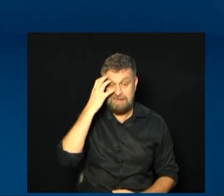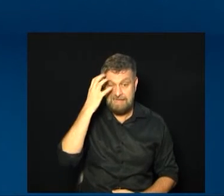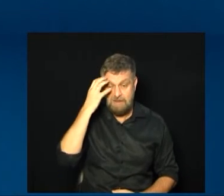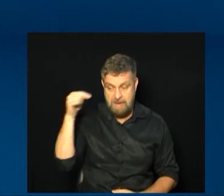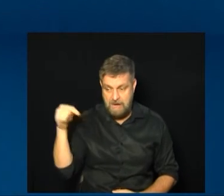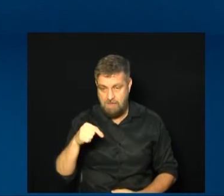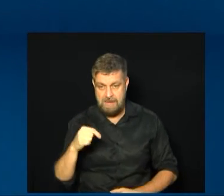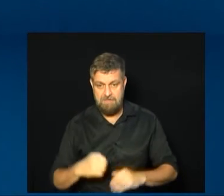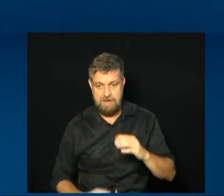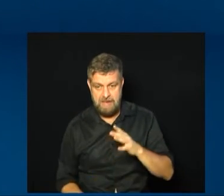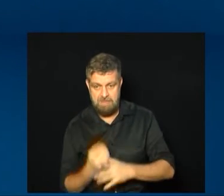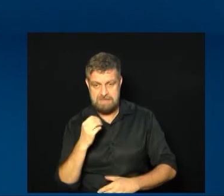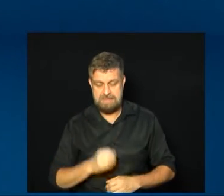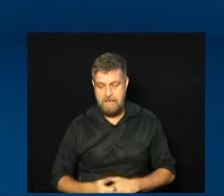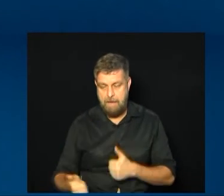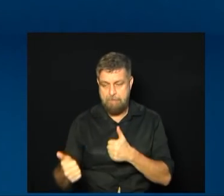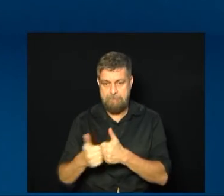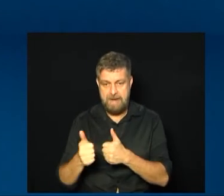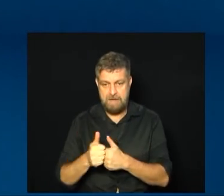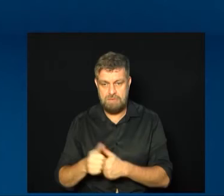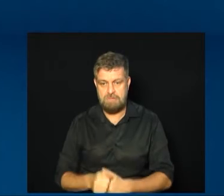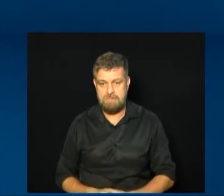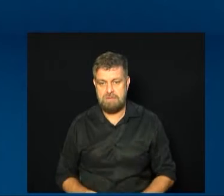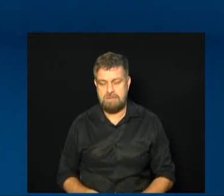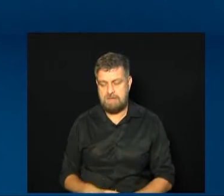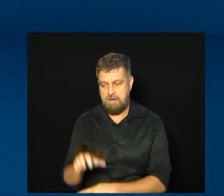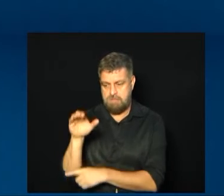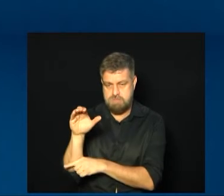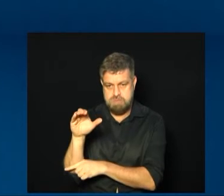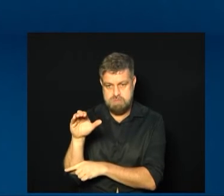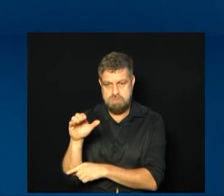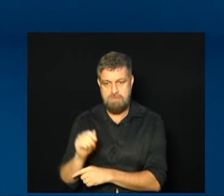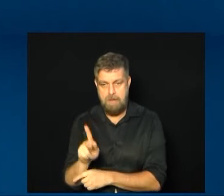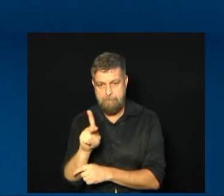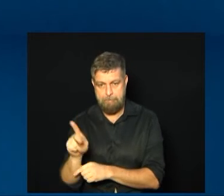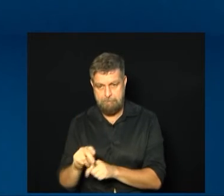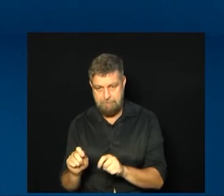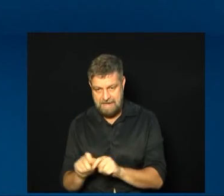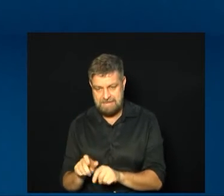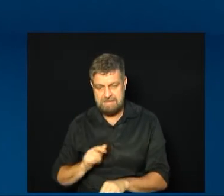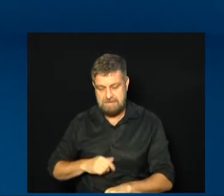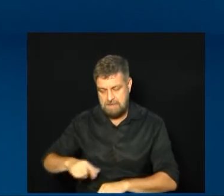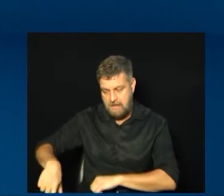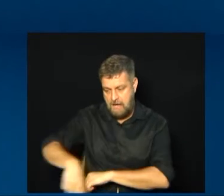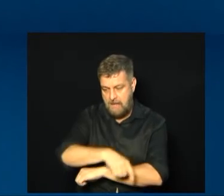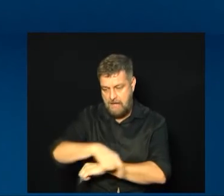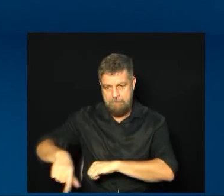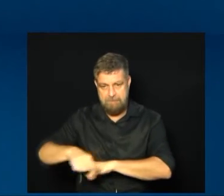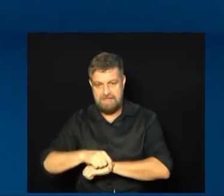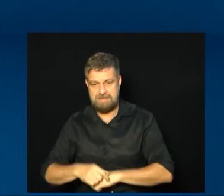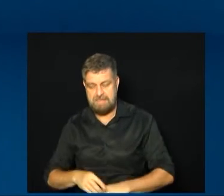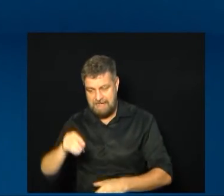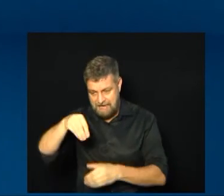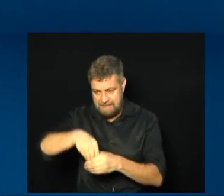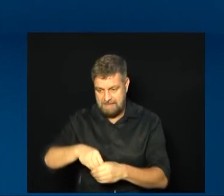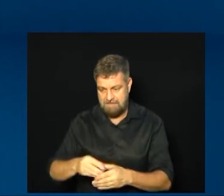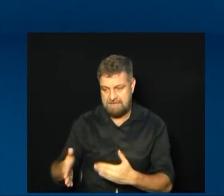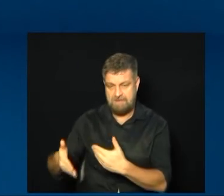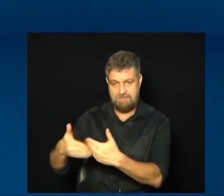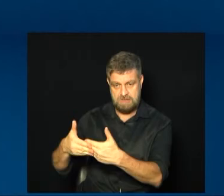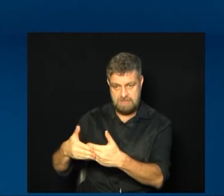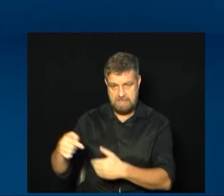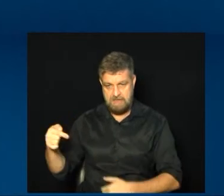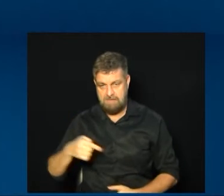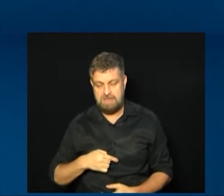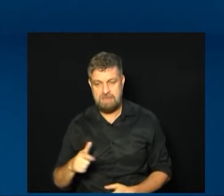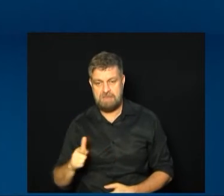Taquaral e da Praça Arautos da Paz. Para a realização, a pista interna da Dr. Heitor Penteado será interditada para